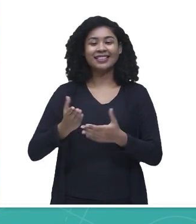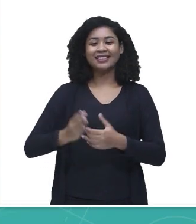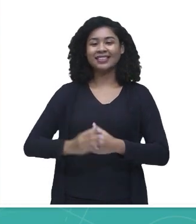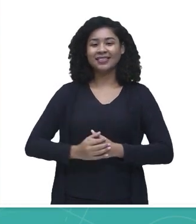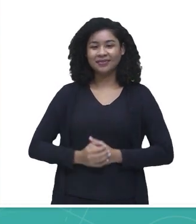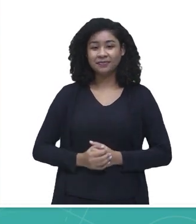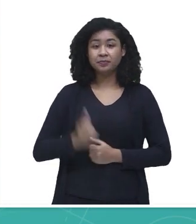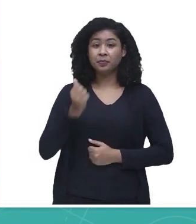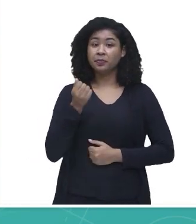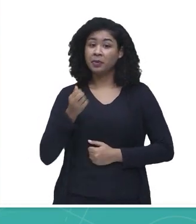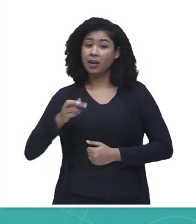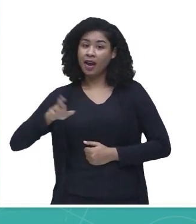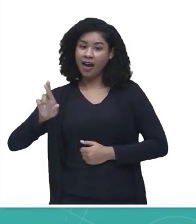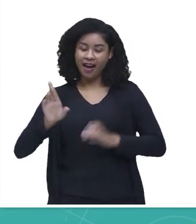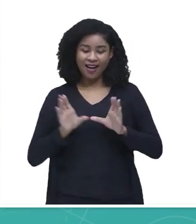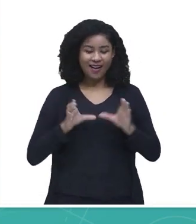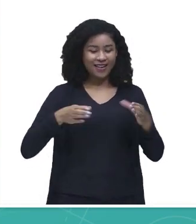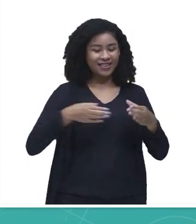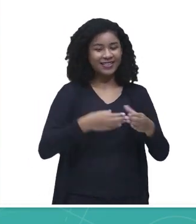o ar e os seres vivos.